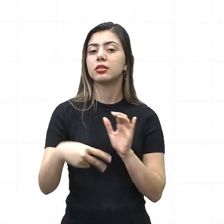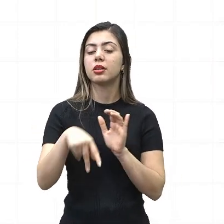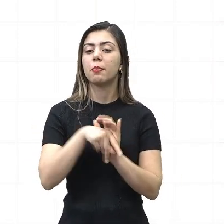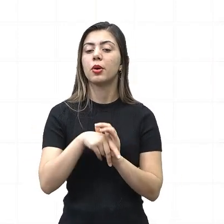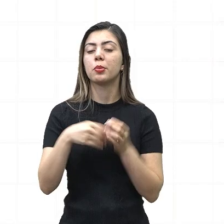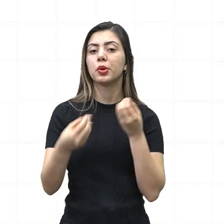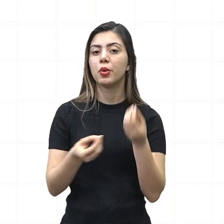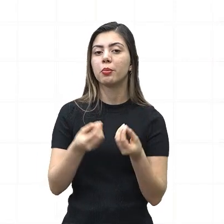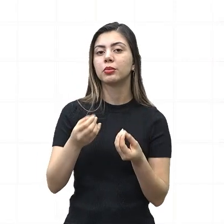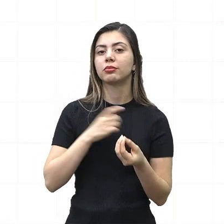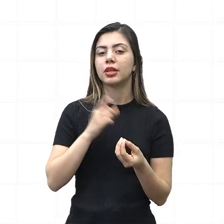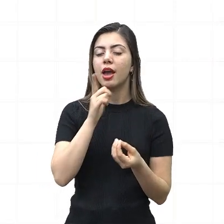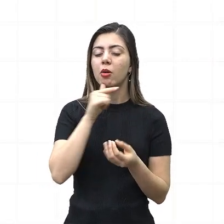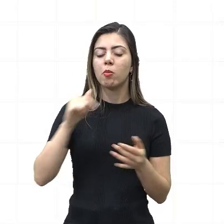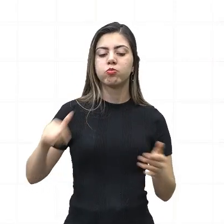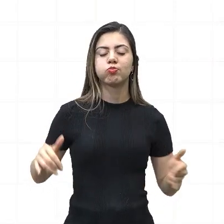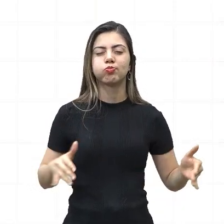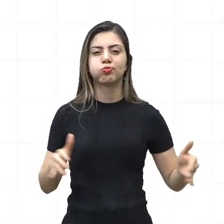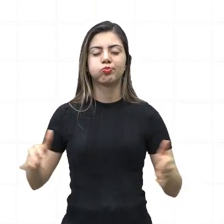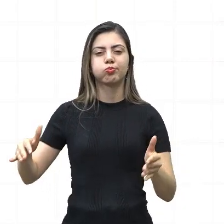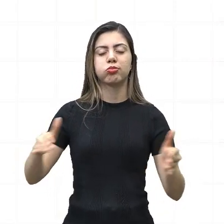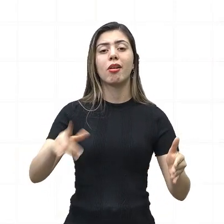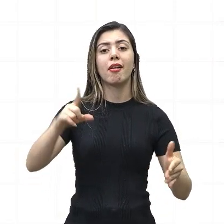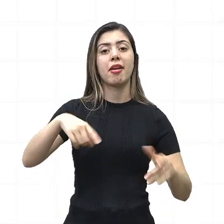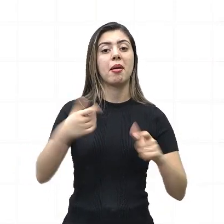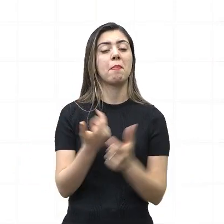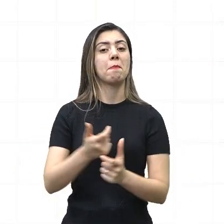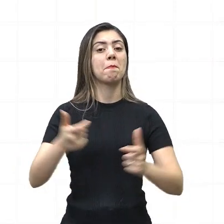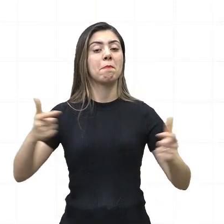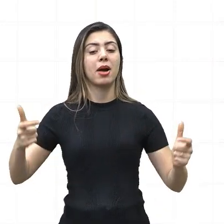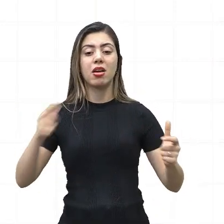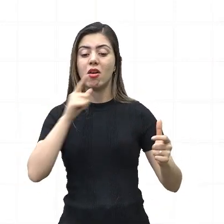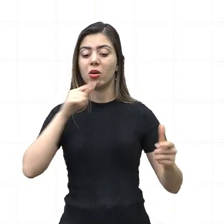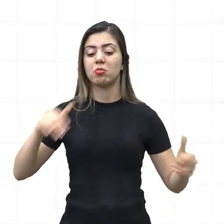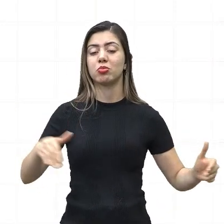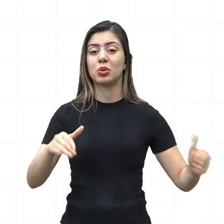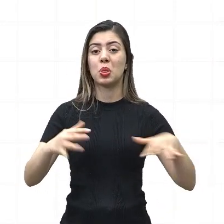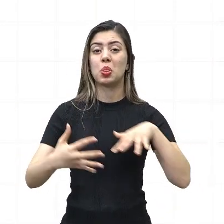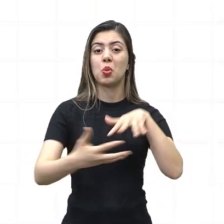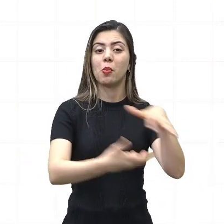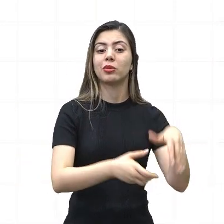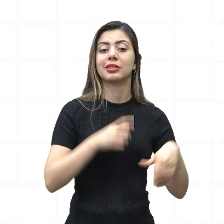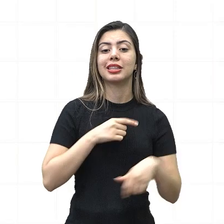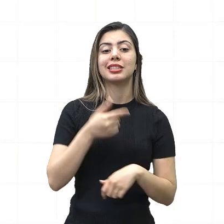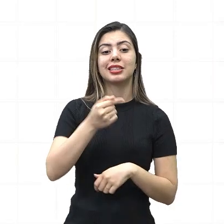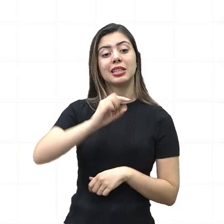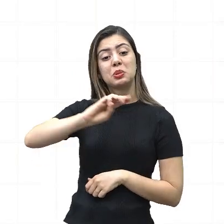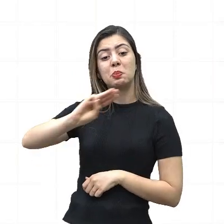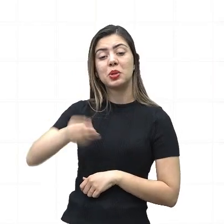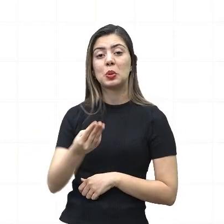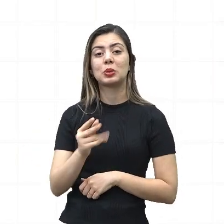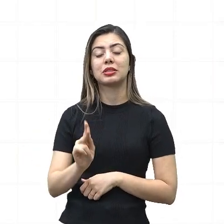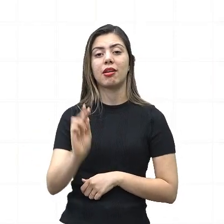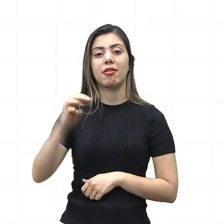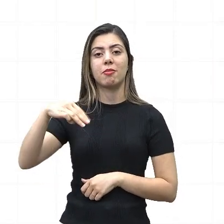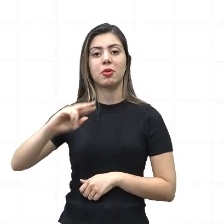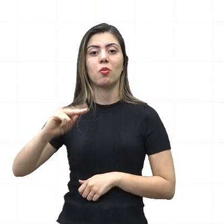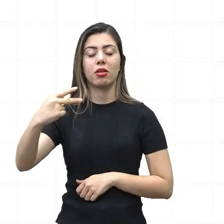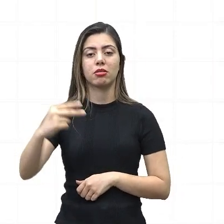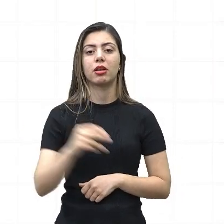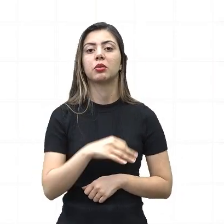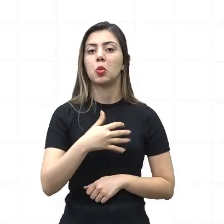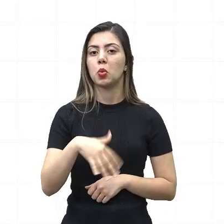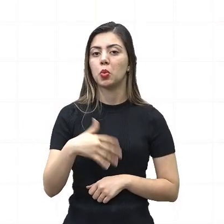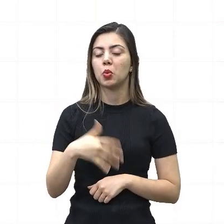uma quantidade imensa, é a maior bacia hidrográfica do mundo, cerca de 7 milhões de quilômetros quadrados ali de extensão,